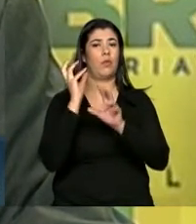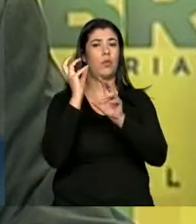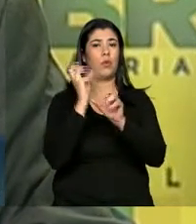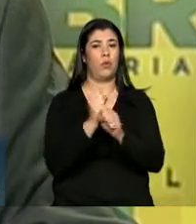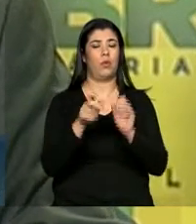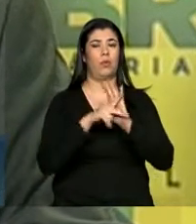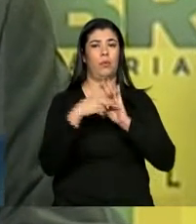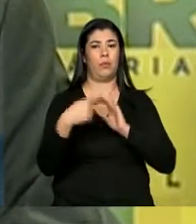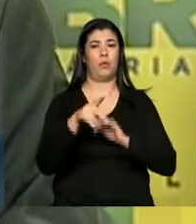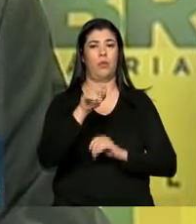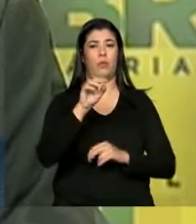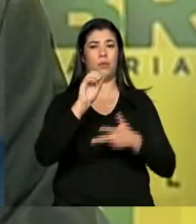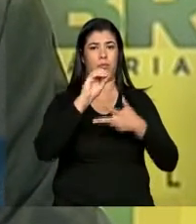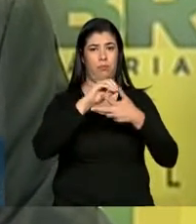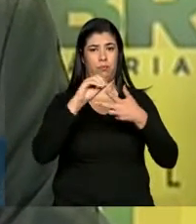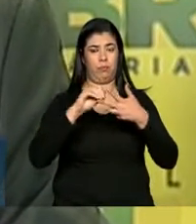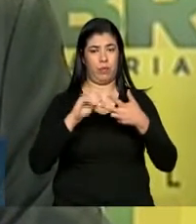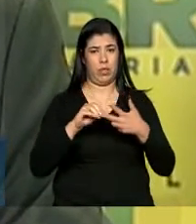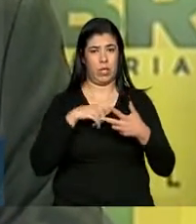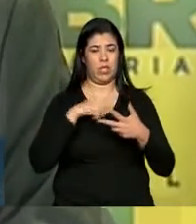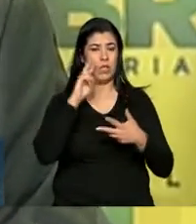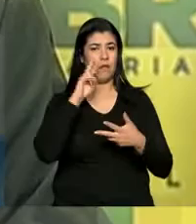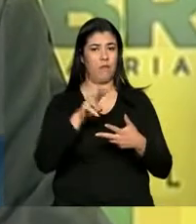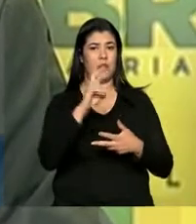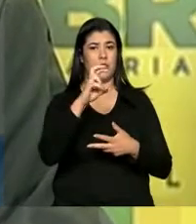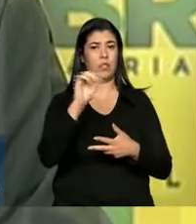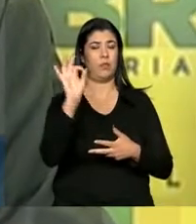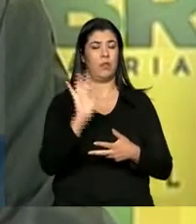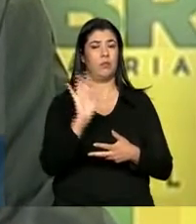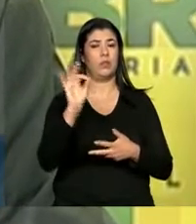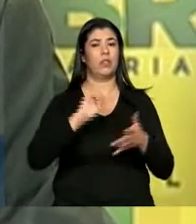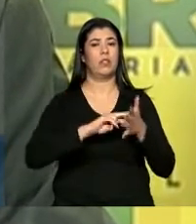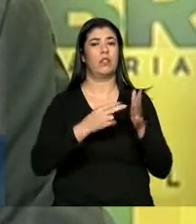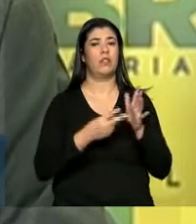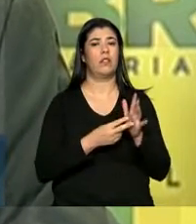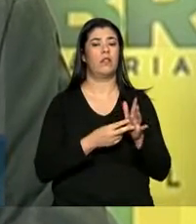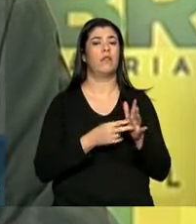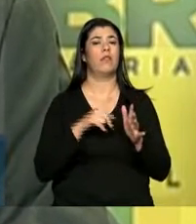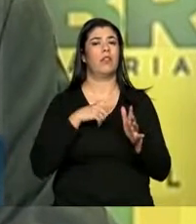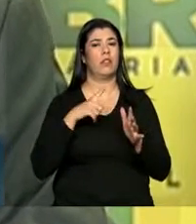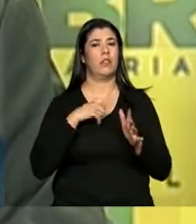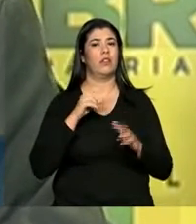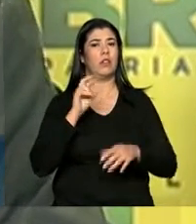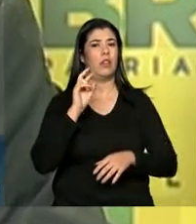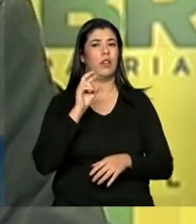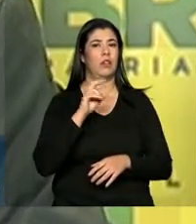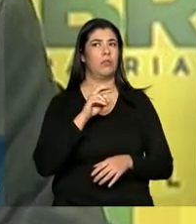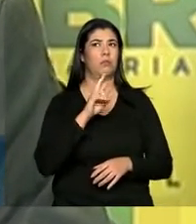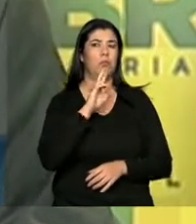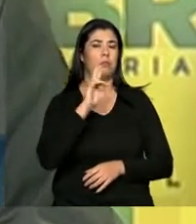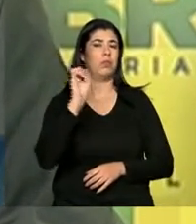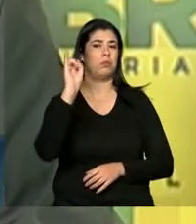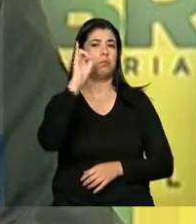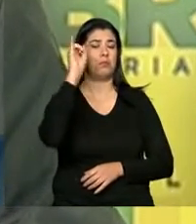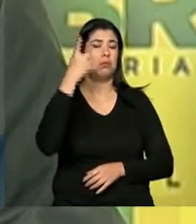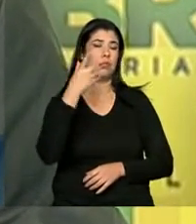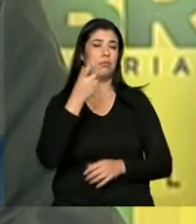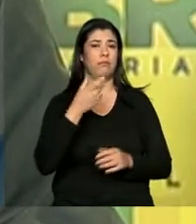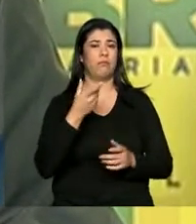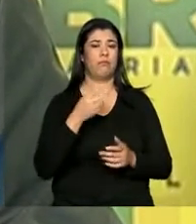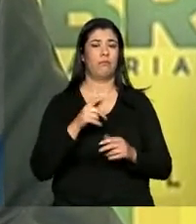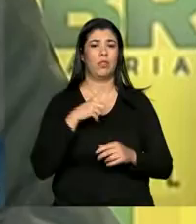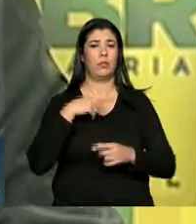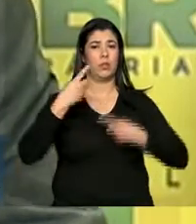no Enem. Perceba, 50% ainda é uma porcentagem bastante modesta para a